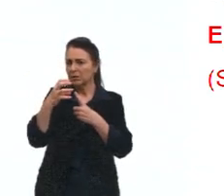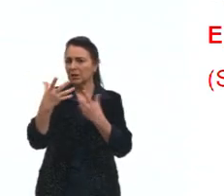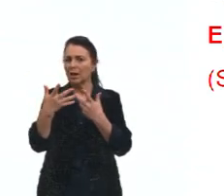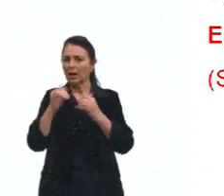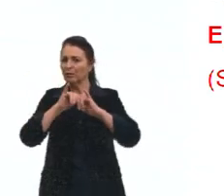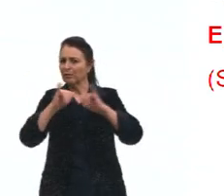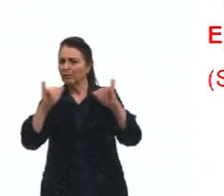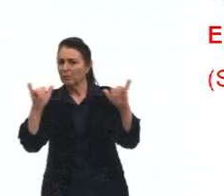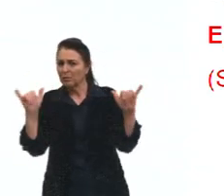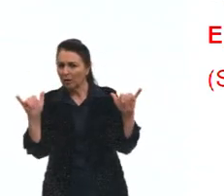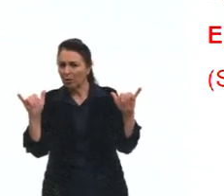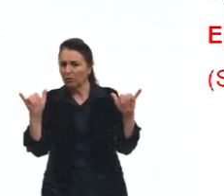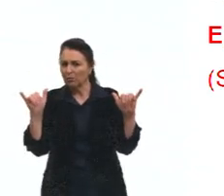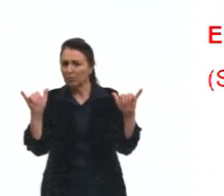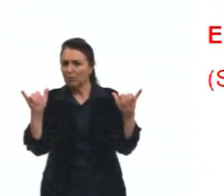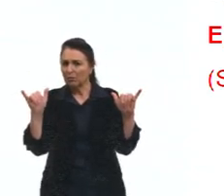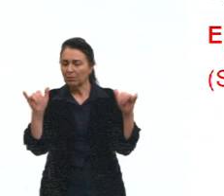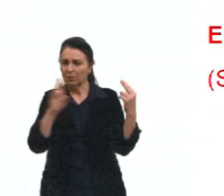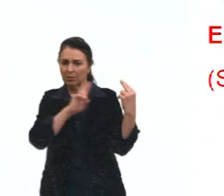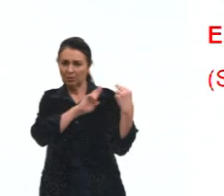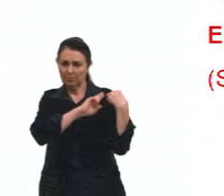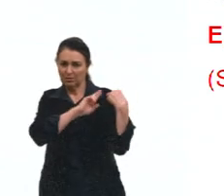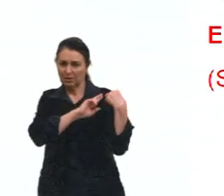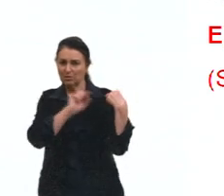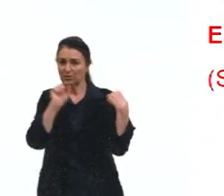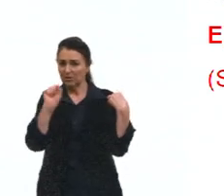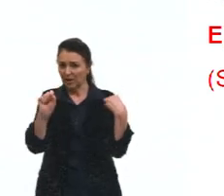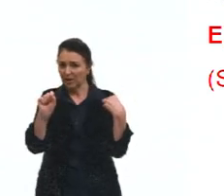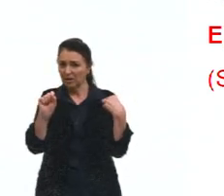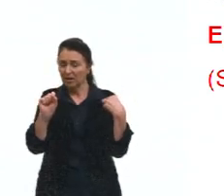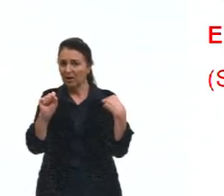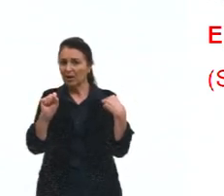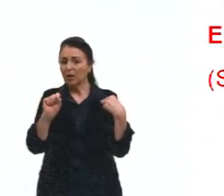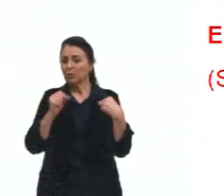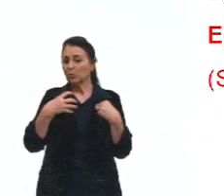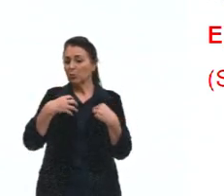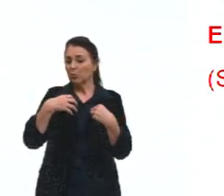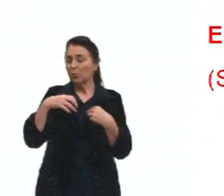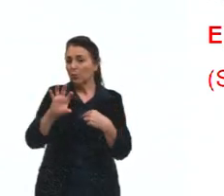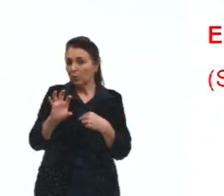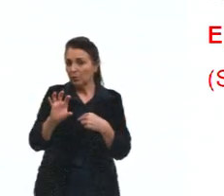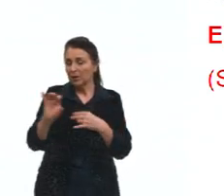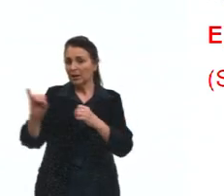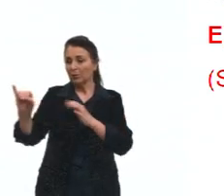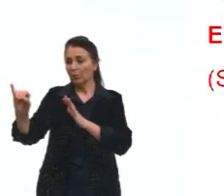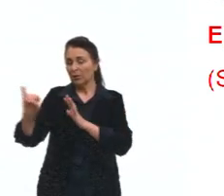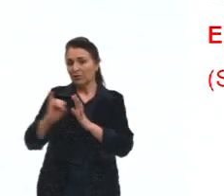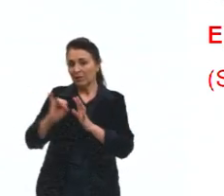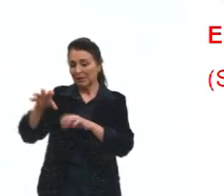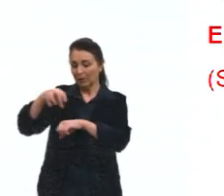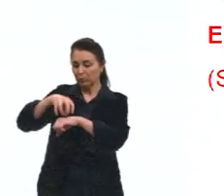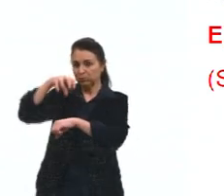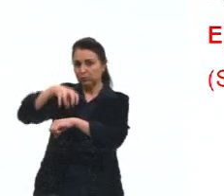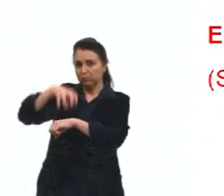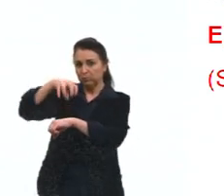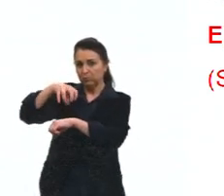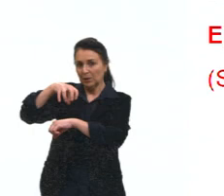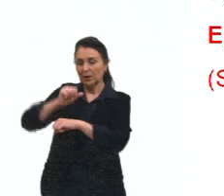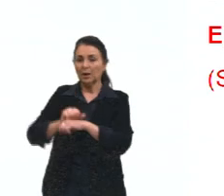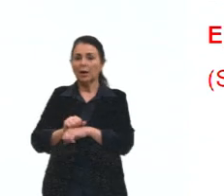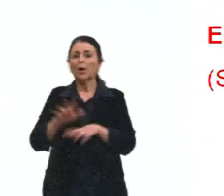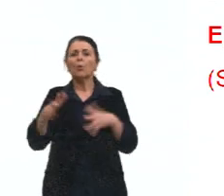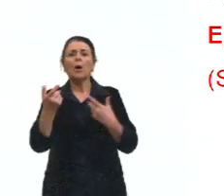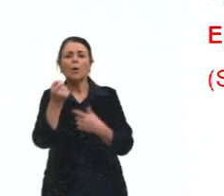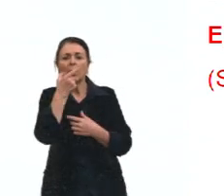inflamação gente isso é responsabilidade dos anti-inflamatórios não dos antibióticos vira a importância de saber qual o medicamento